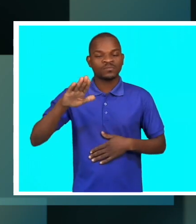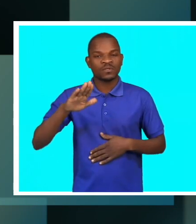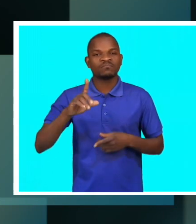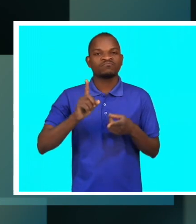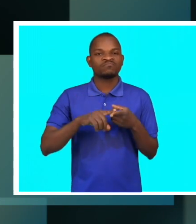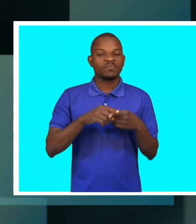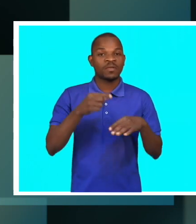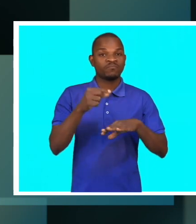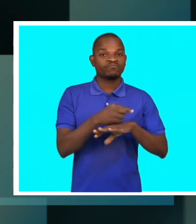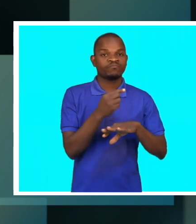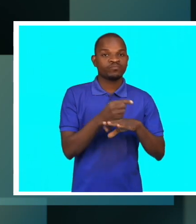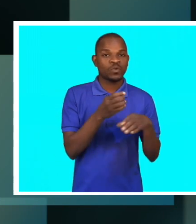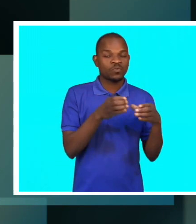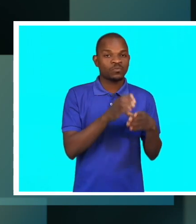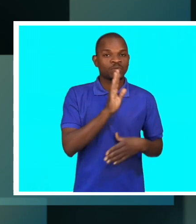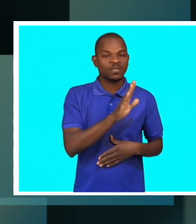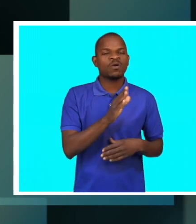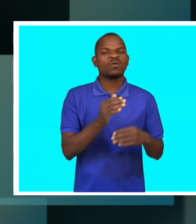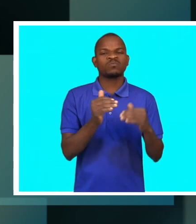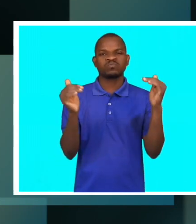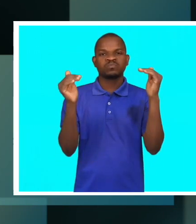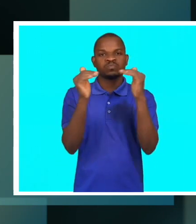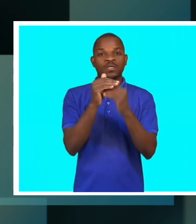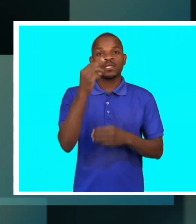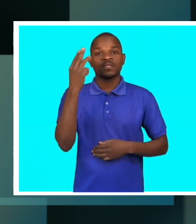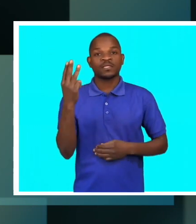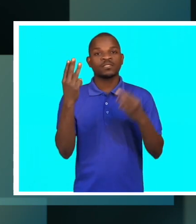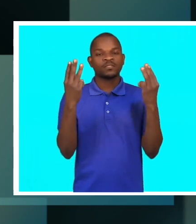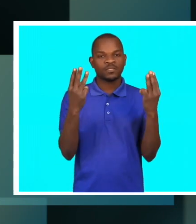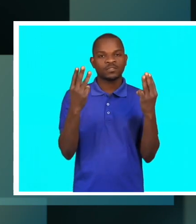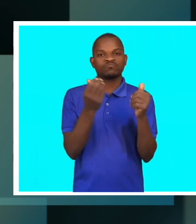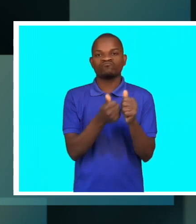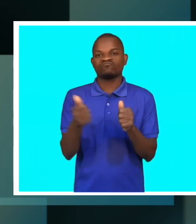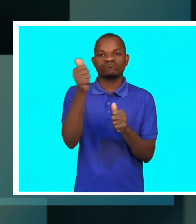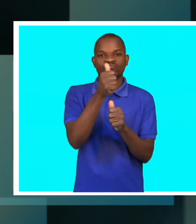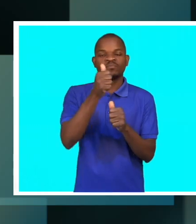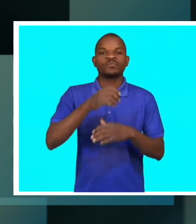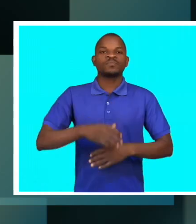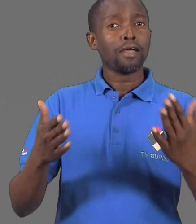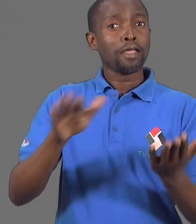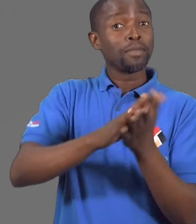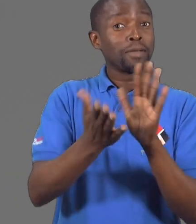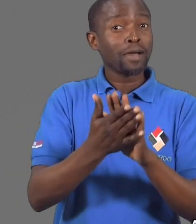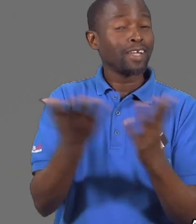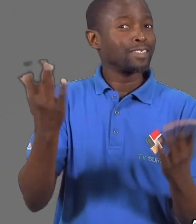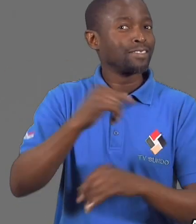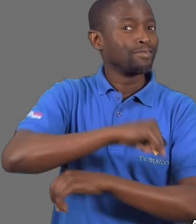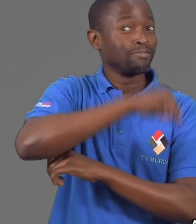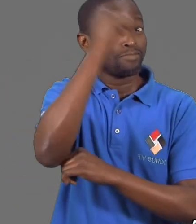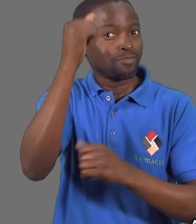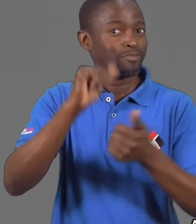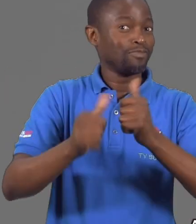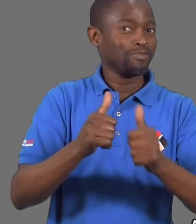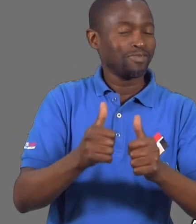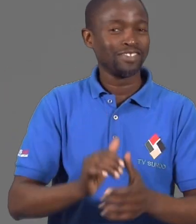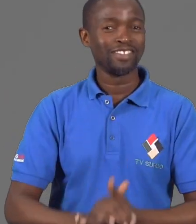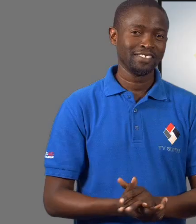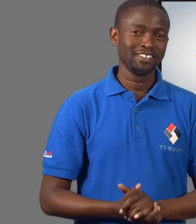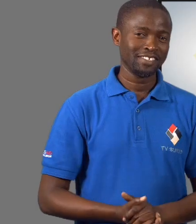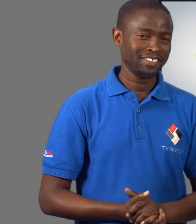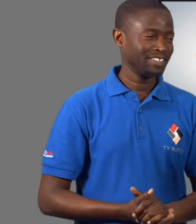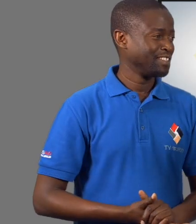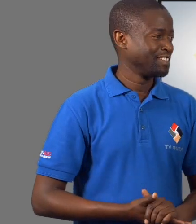a sua congênero da Guiné-Bissau lideram o grupo Kappa com 3 pontos cada A vitória prepara-se